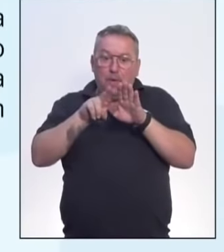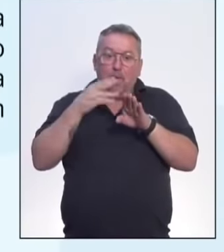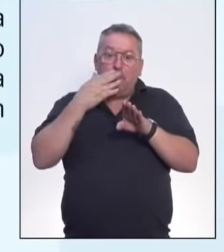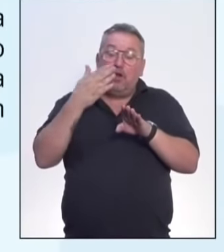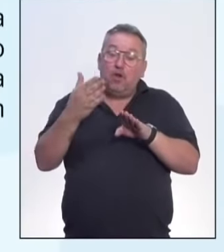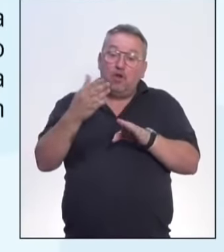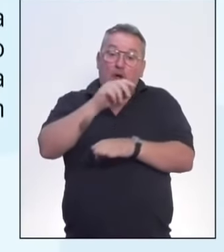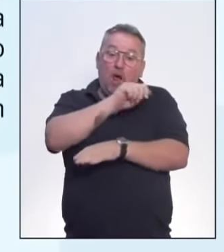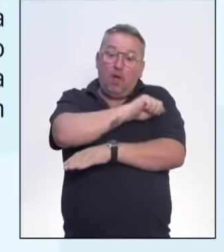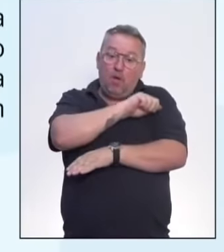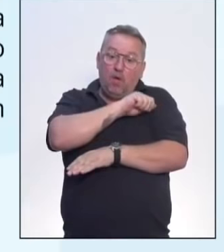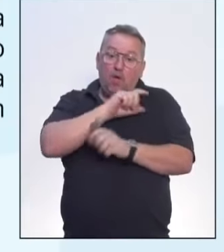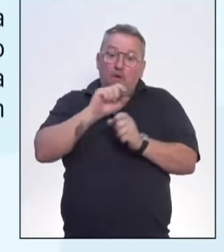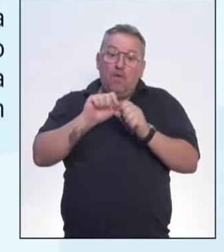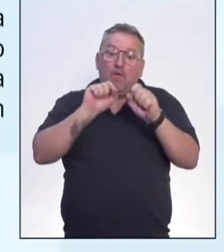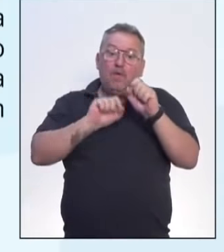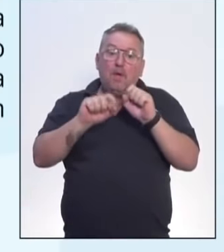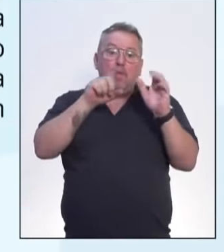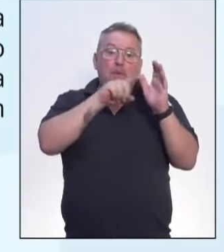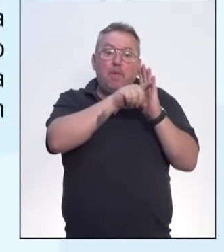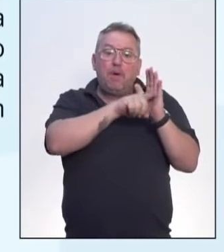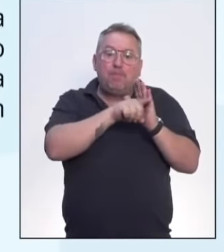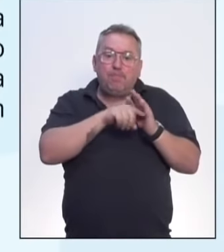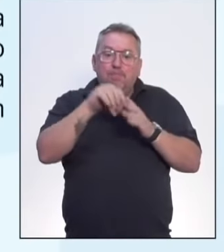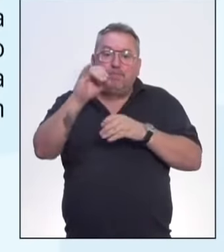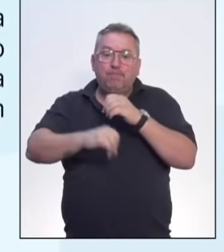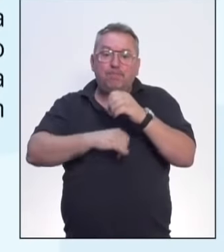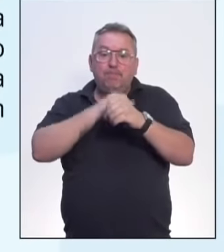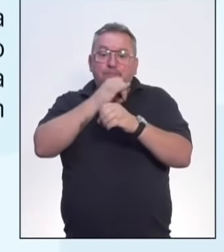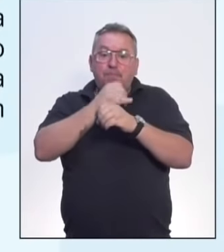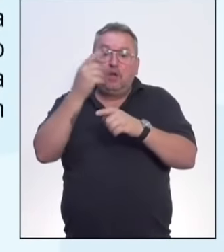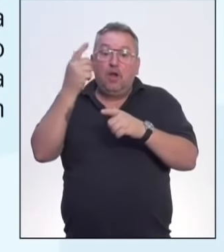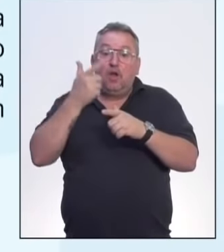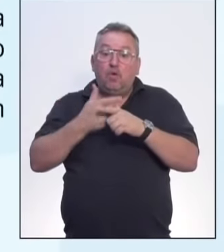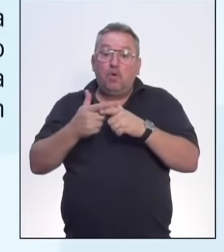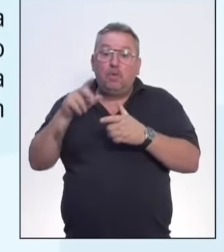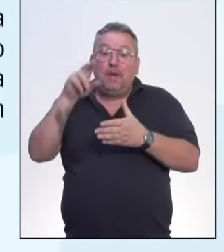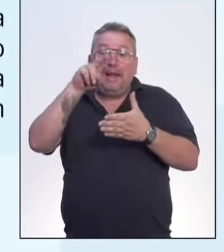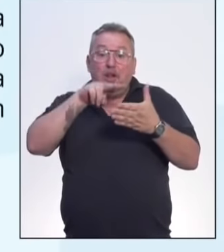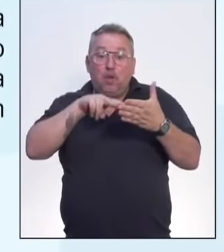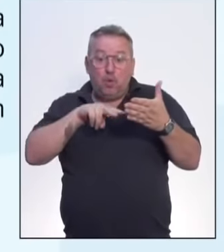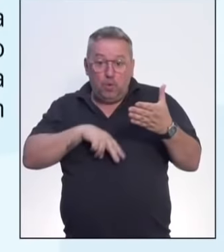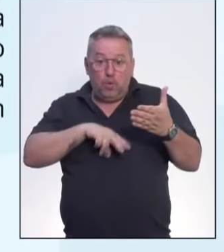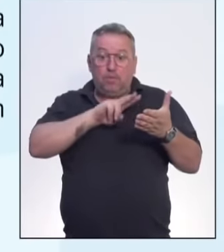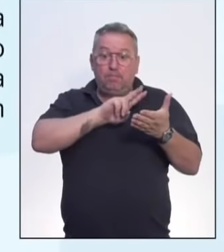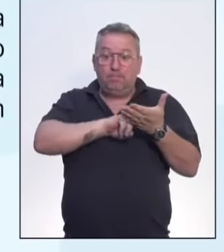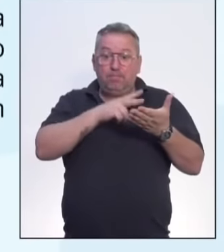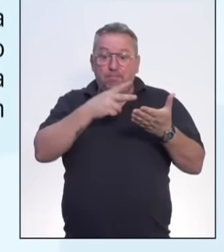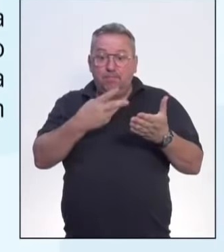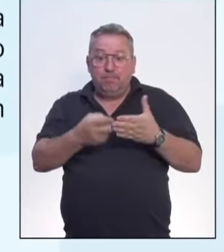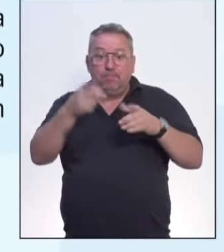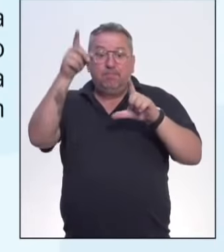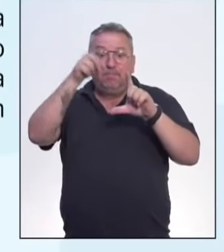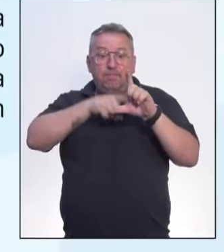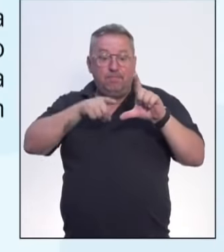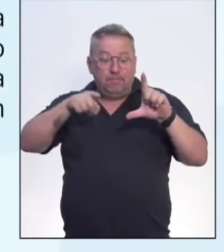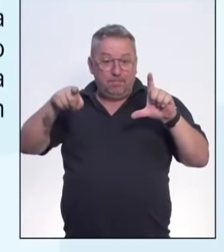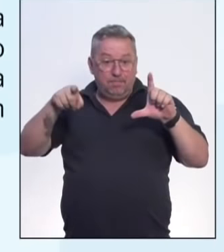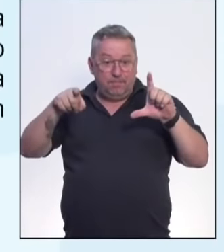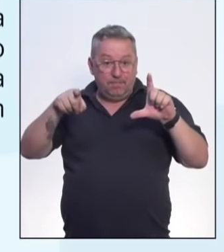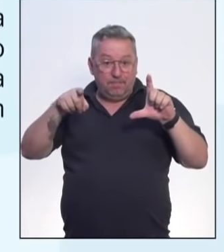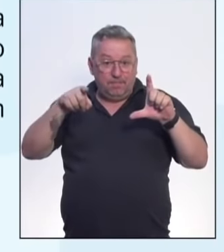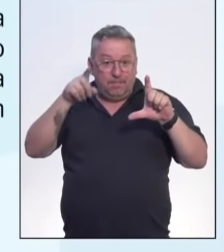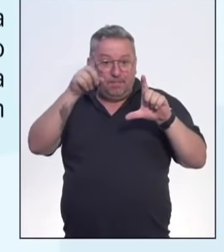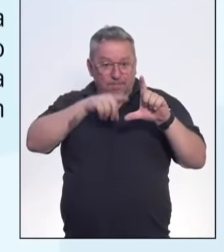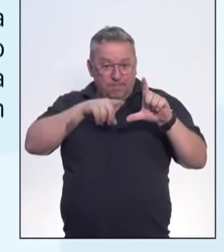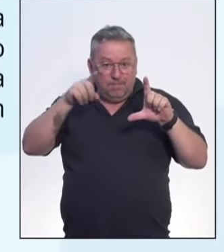pediu a seus alunos que fizessem uma pesquisa na internet sobre leitura e interpretação de gráficos.